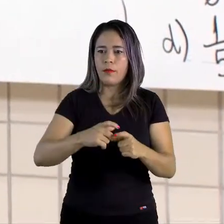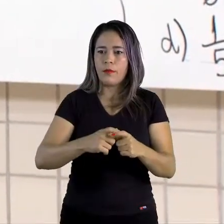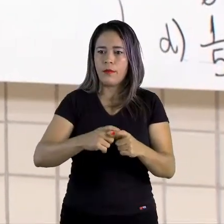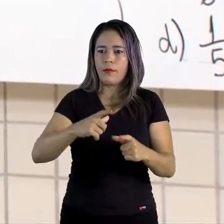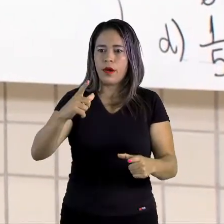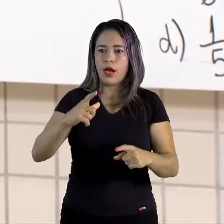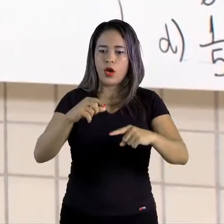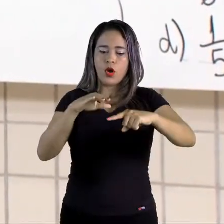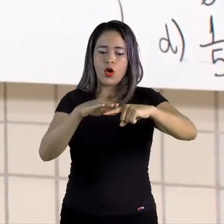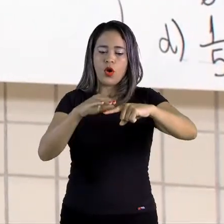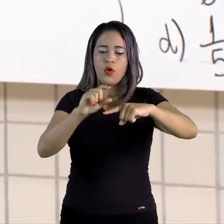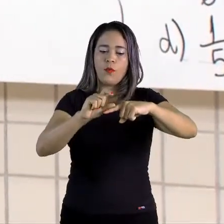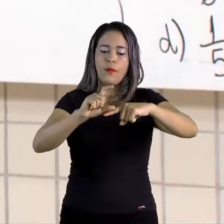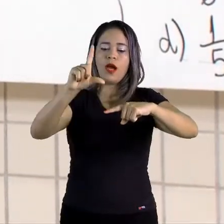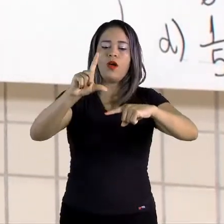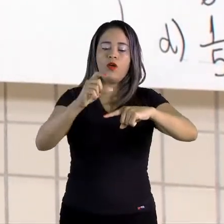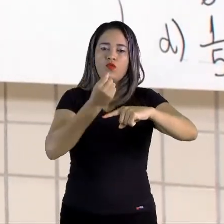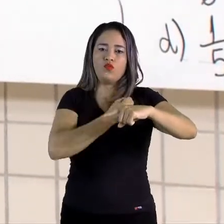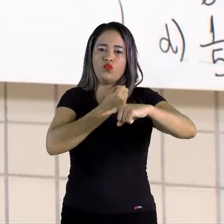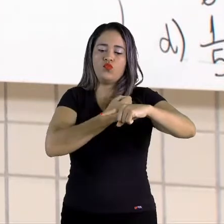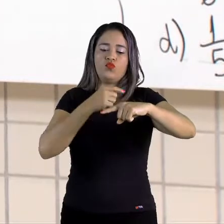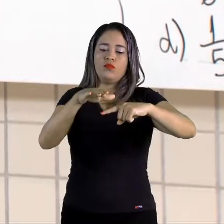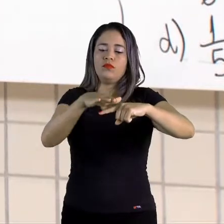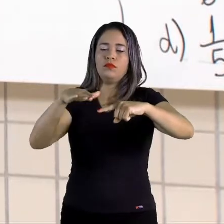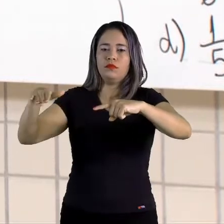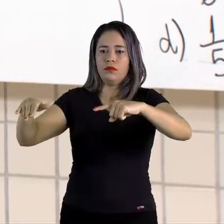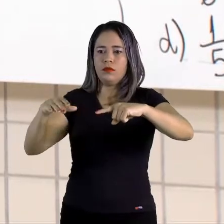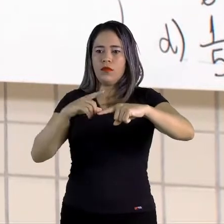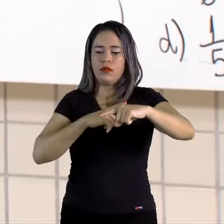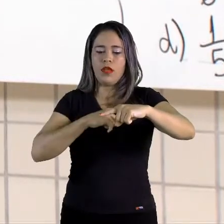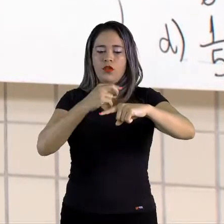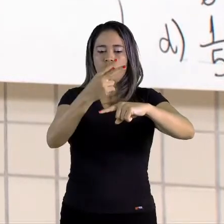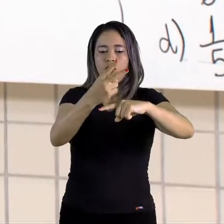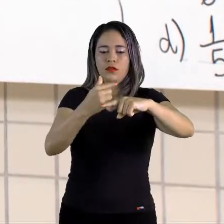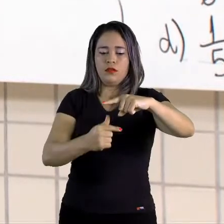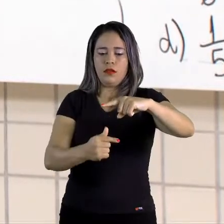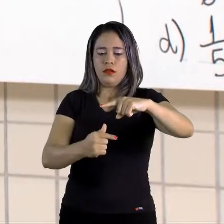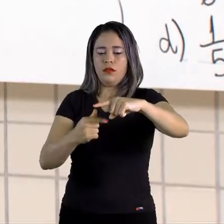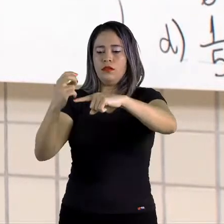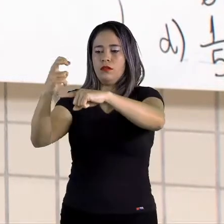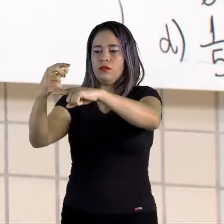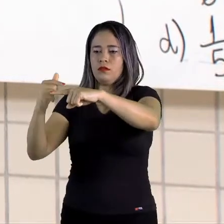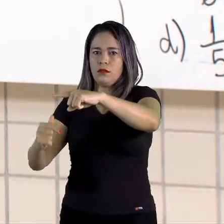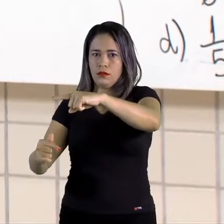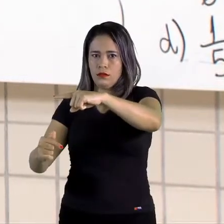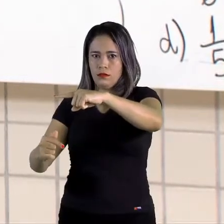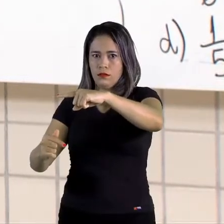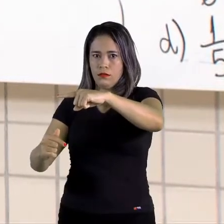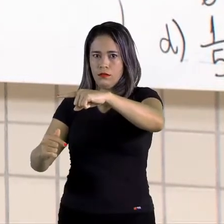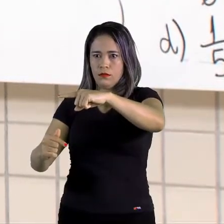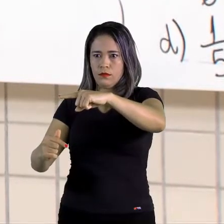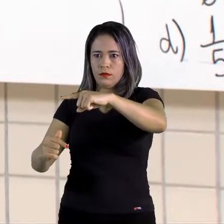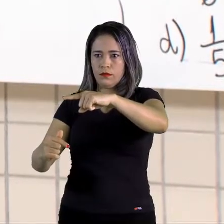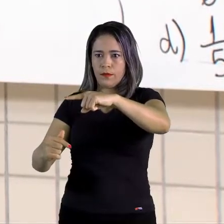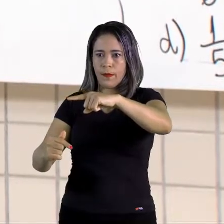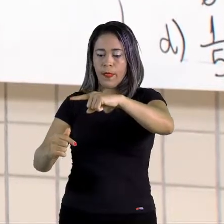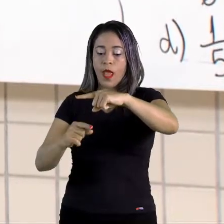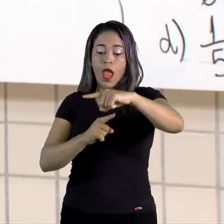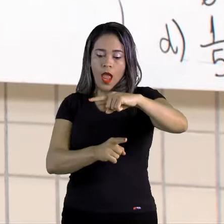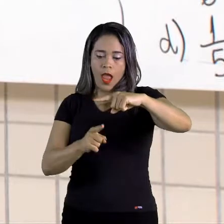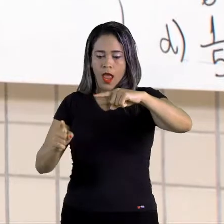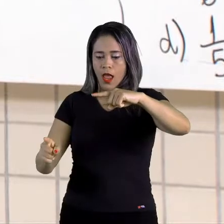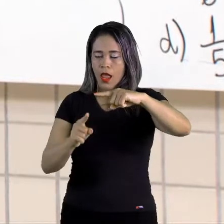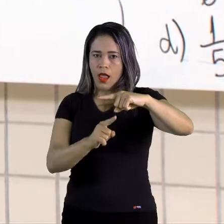no numerador. Veja aqui comigo, eu tenho 2/7 e 5/7. Os dois denominadores